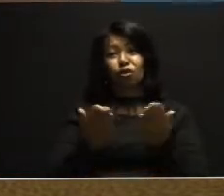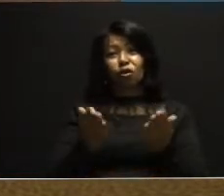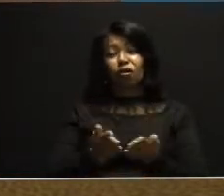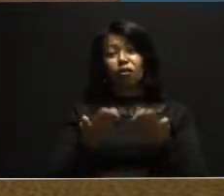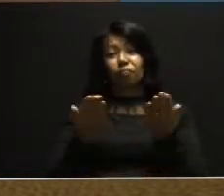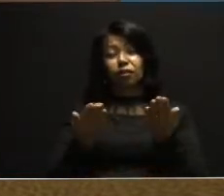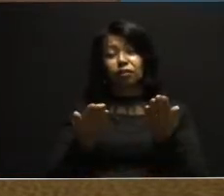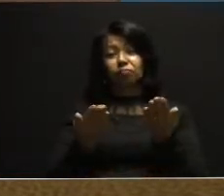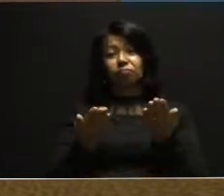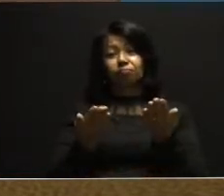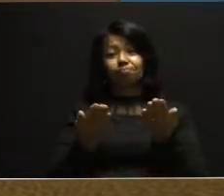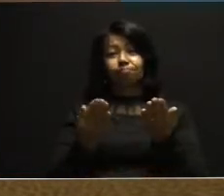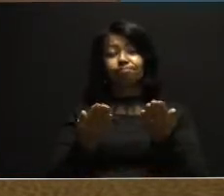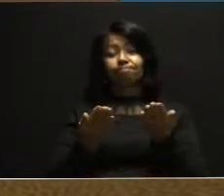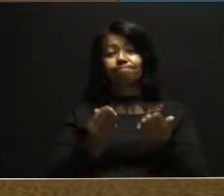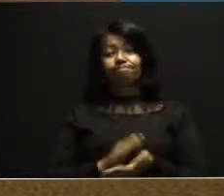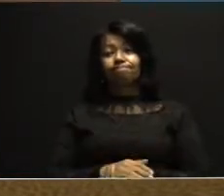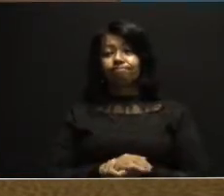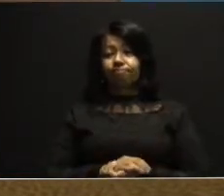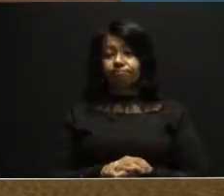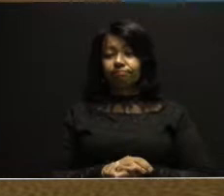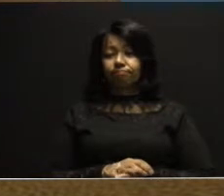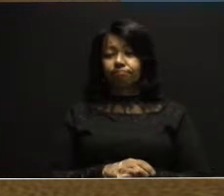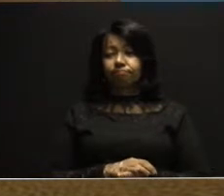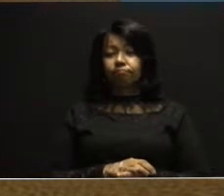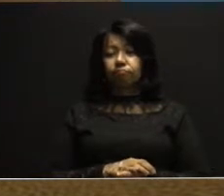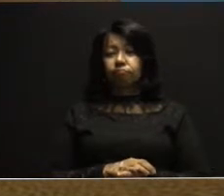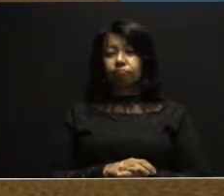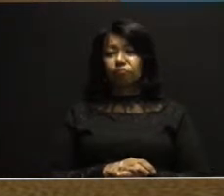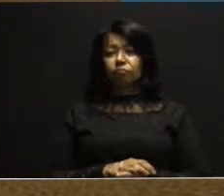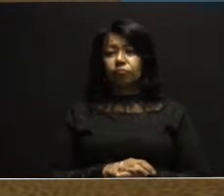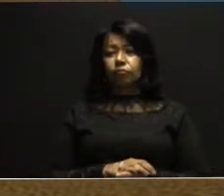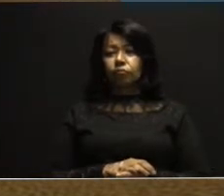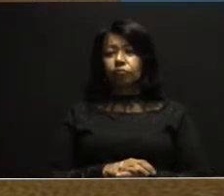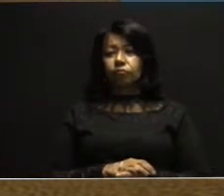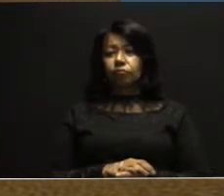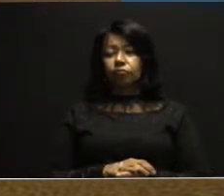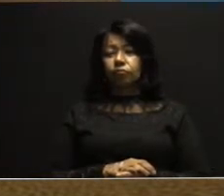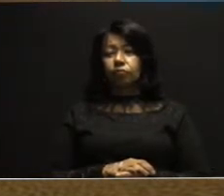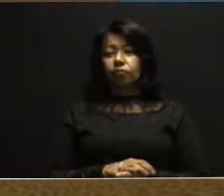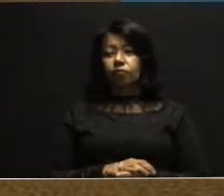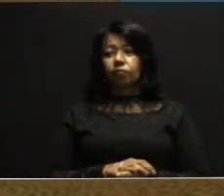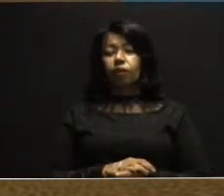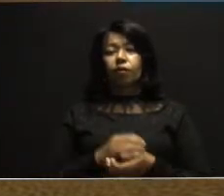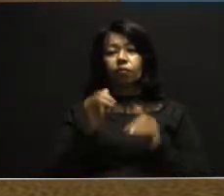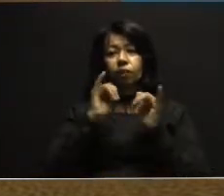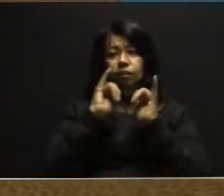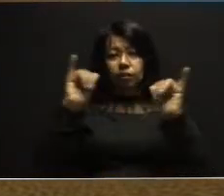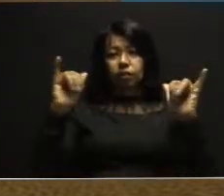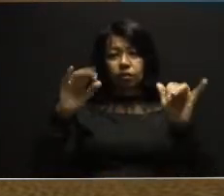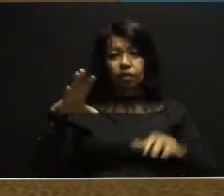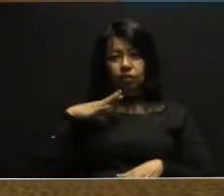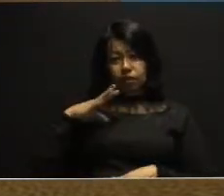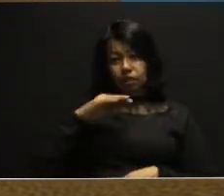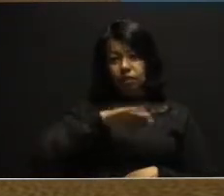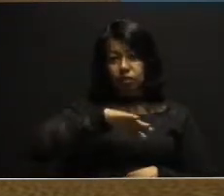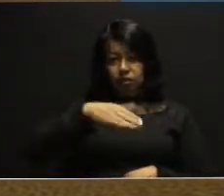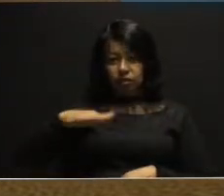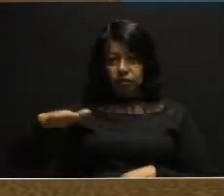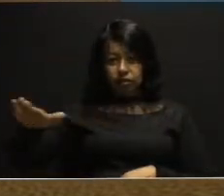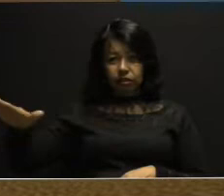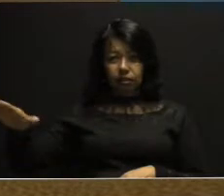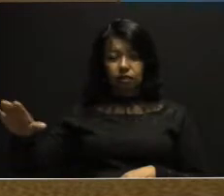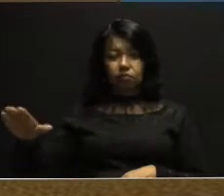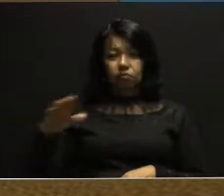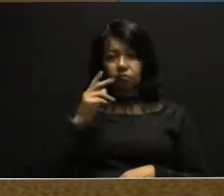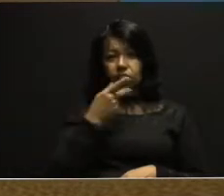linha da pobreza ou abaixo. Né. Um dado, por exemplo, relativo à cidade de Santos, eu tenho só relativo